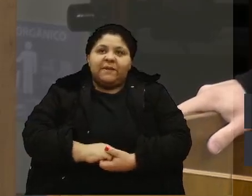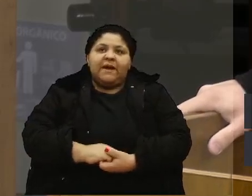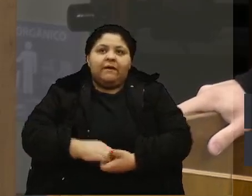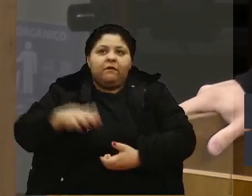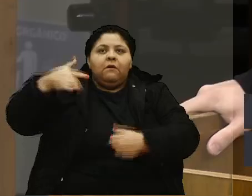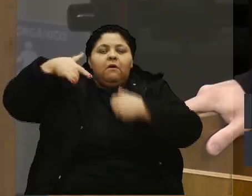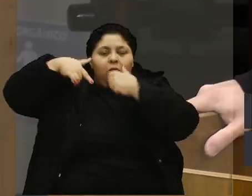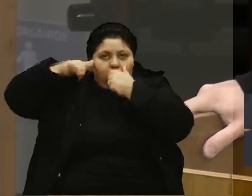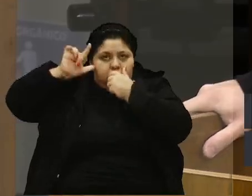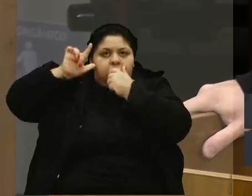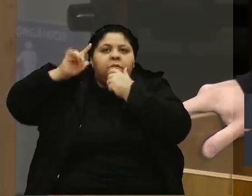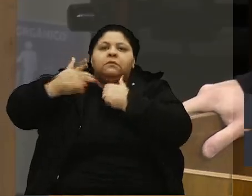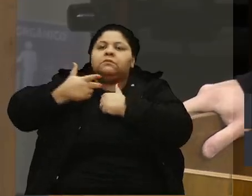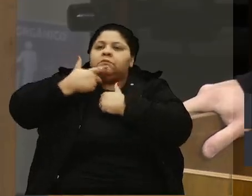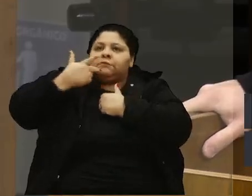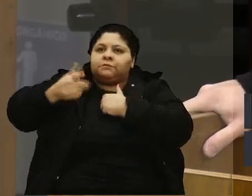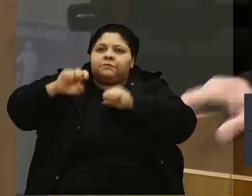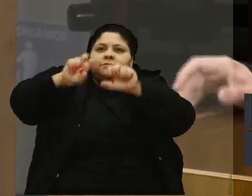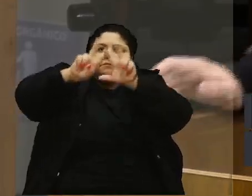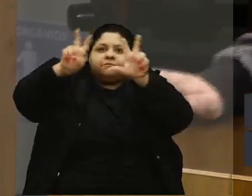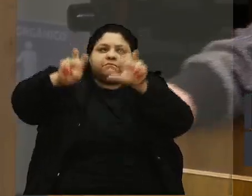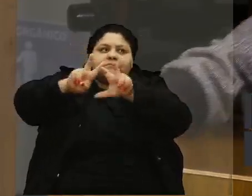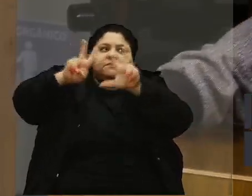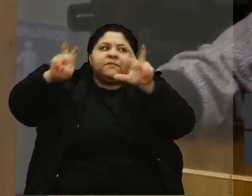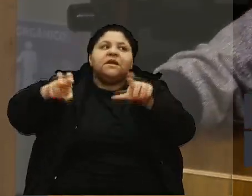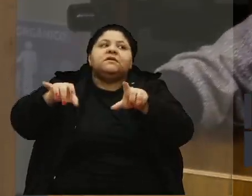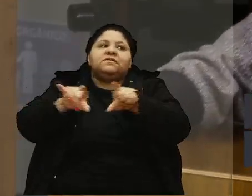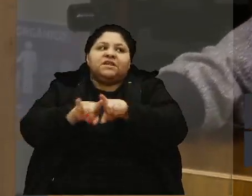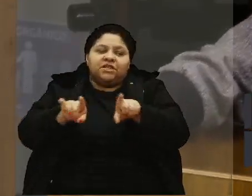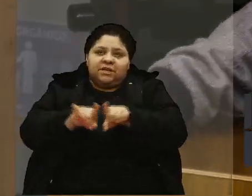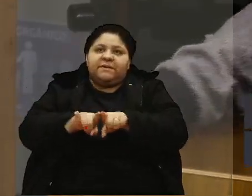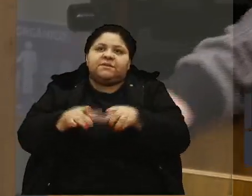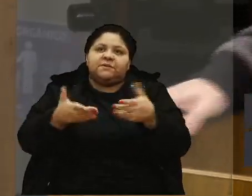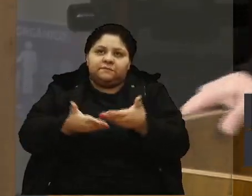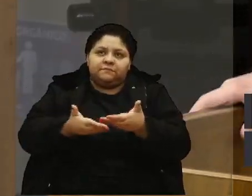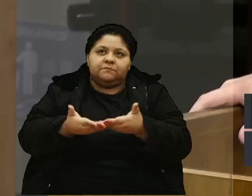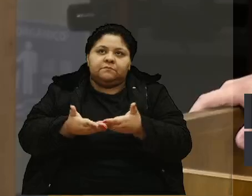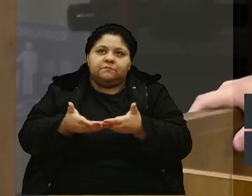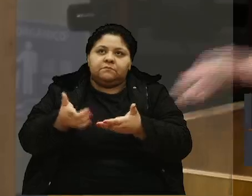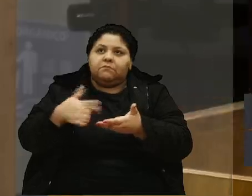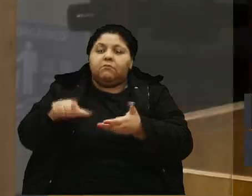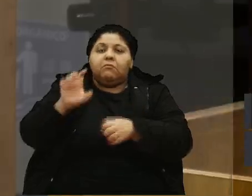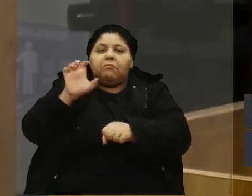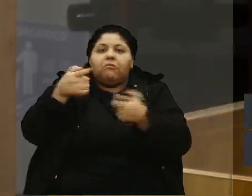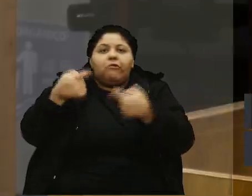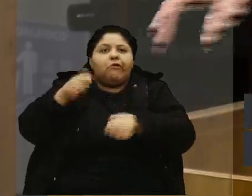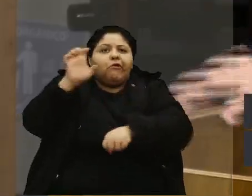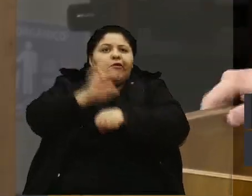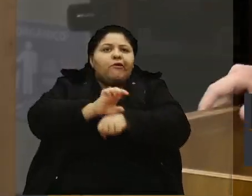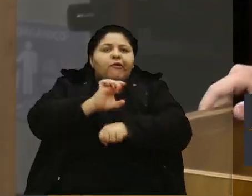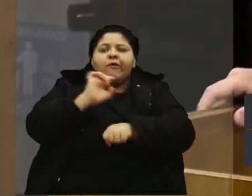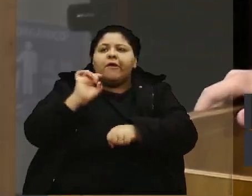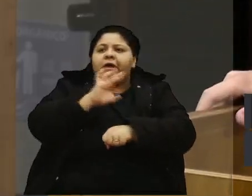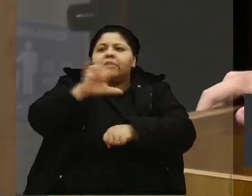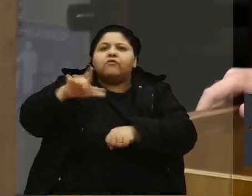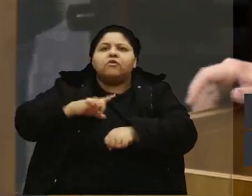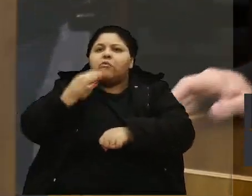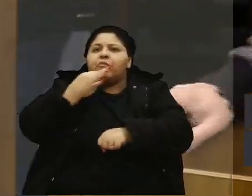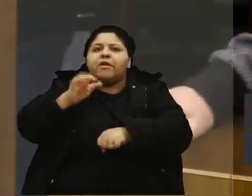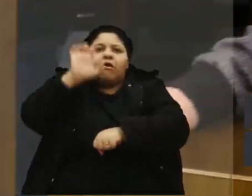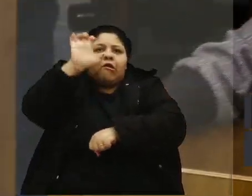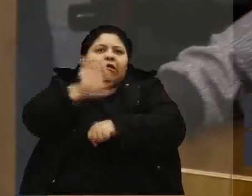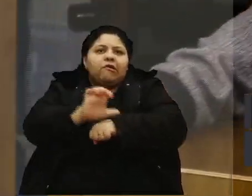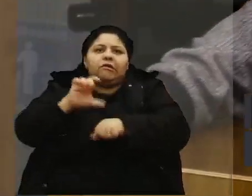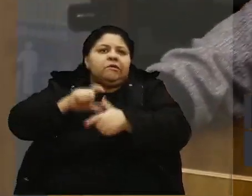nós tratamos de temas importantes e hoje a gente segue tratando de temas importantes, que é a concepção de Estado. Cada um aqui tem uma concepção de Estado. Não tem